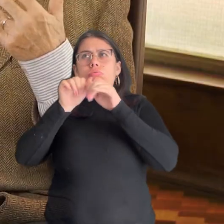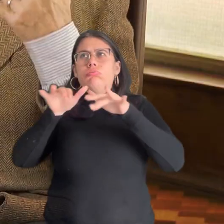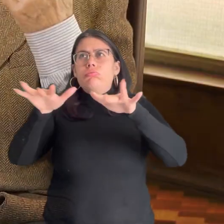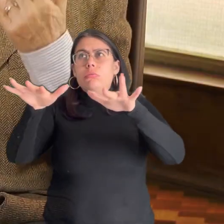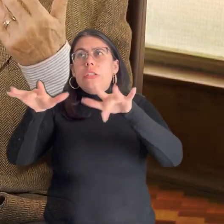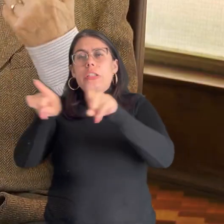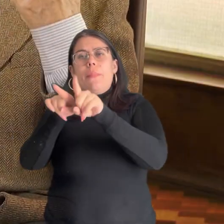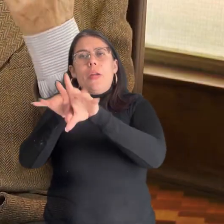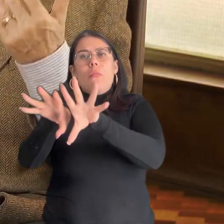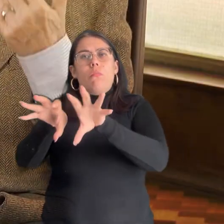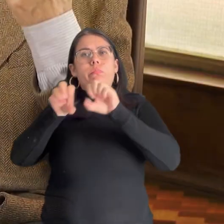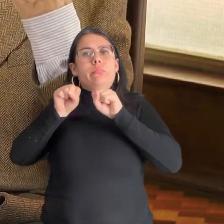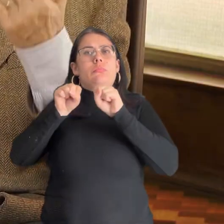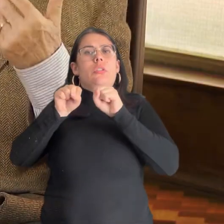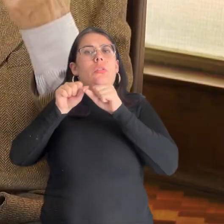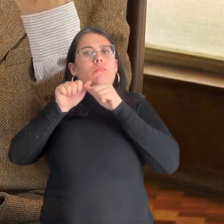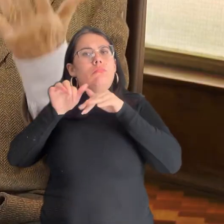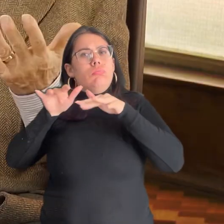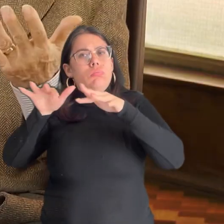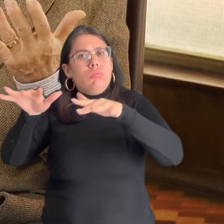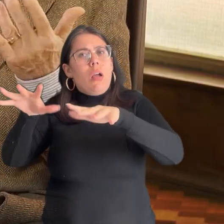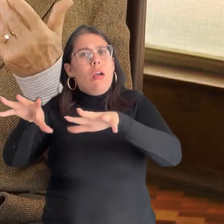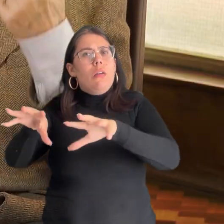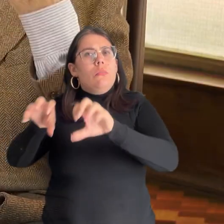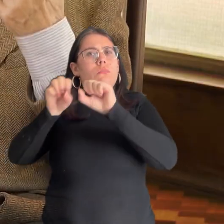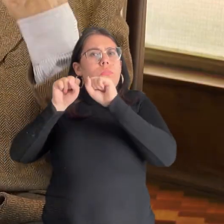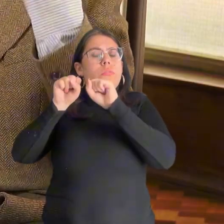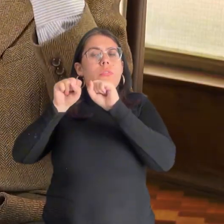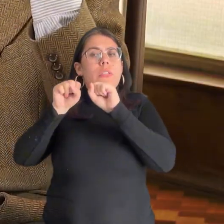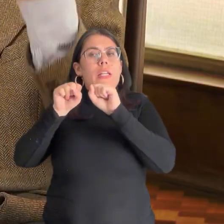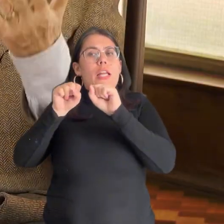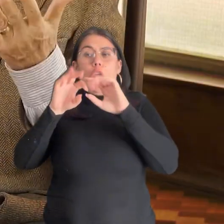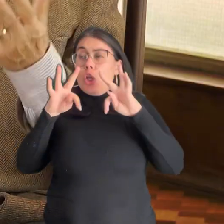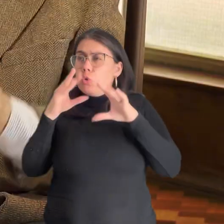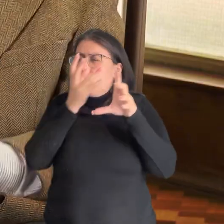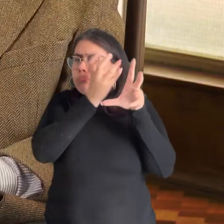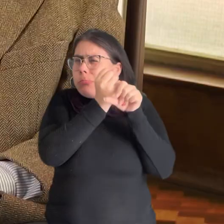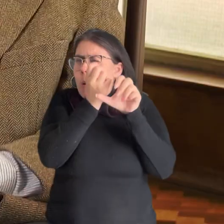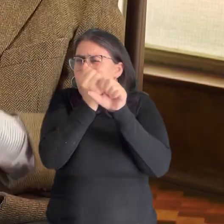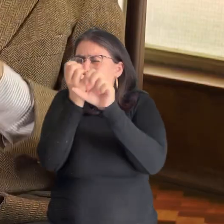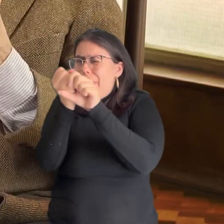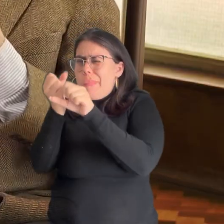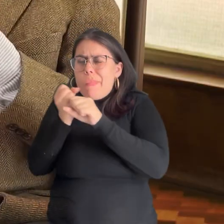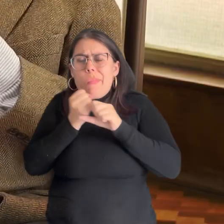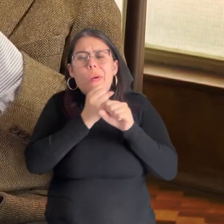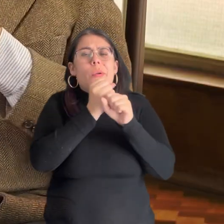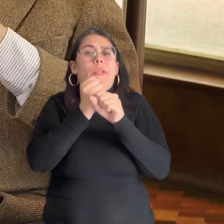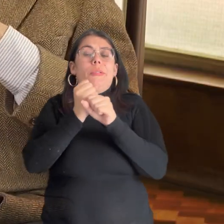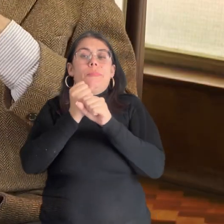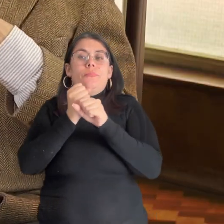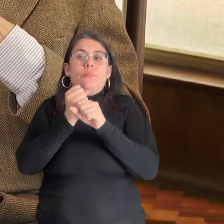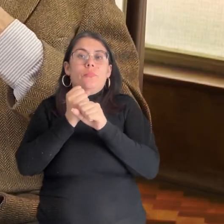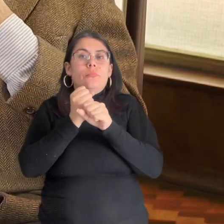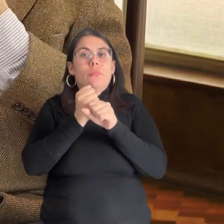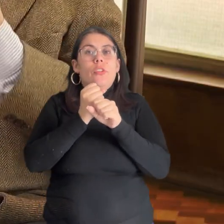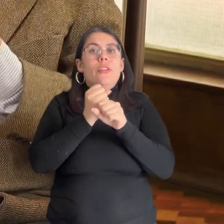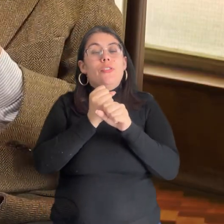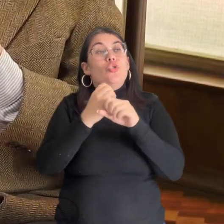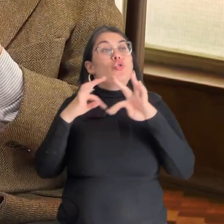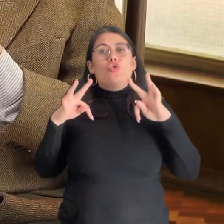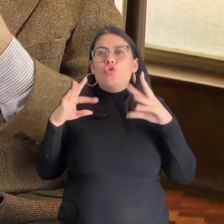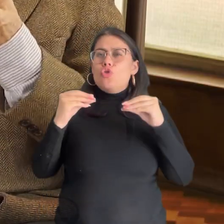som. Isso é calculado, isso não é, digamos, dado